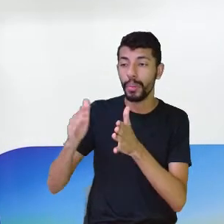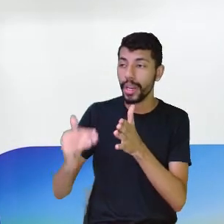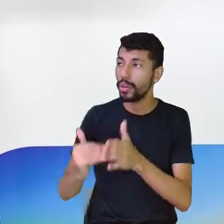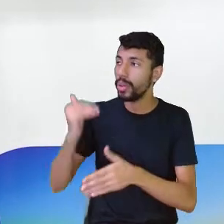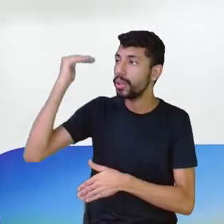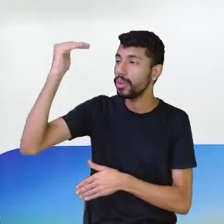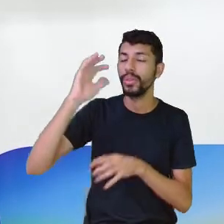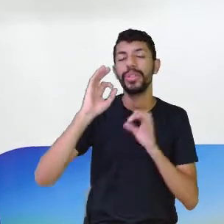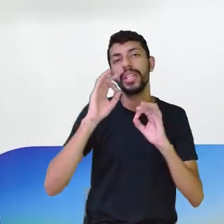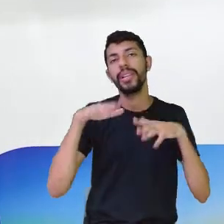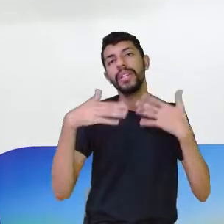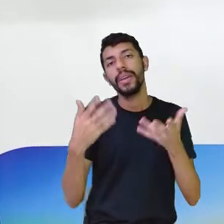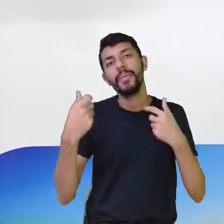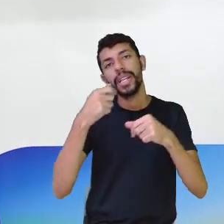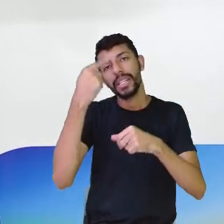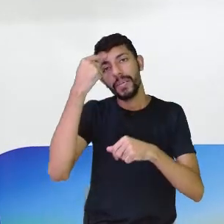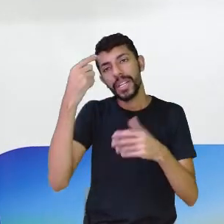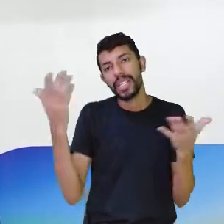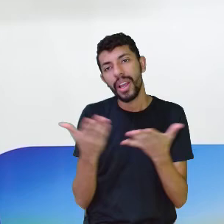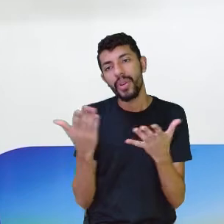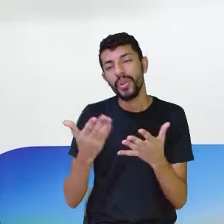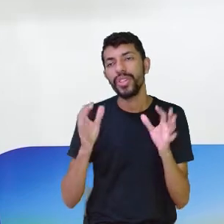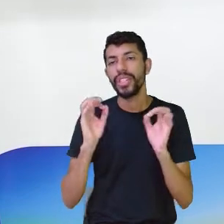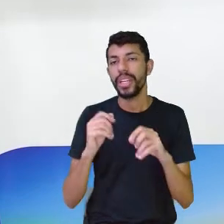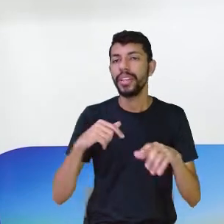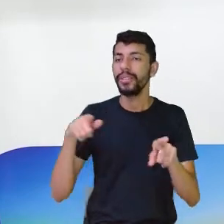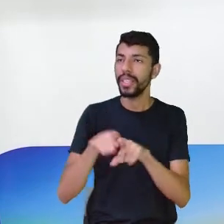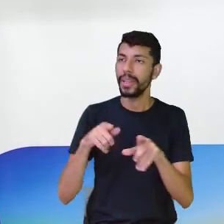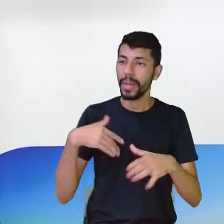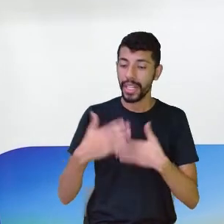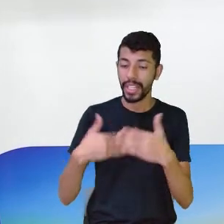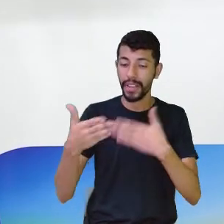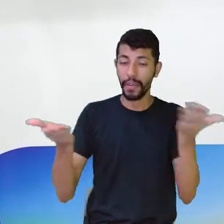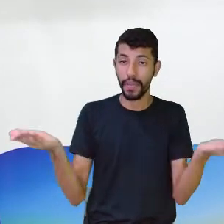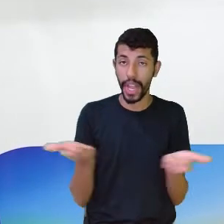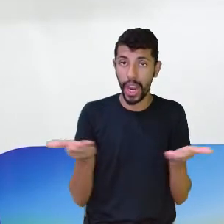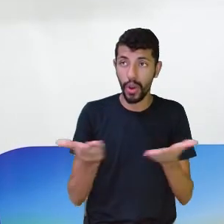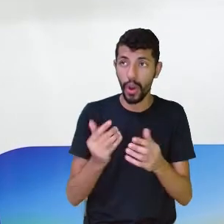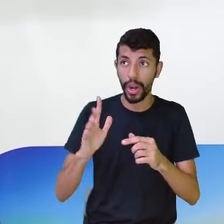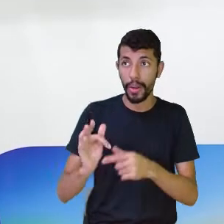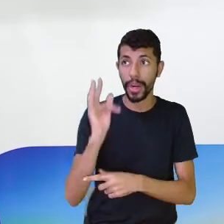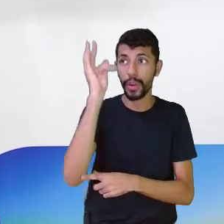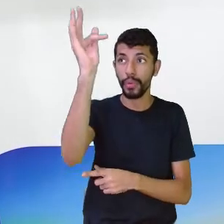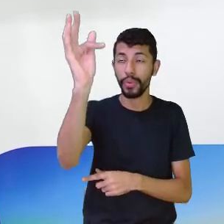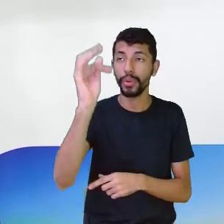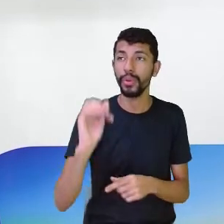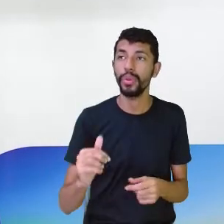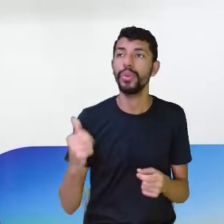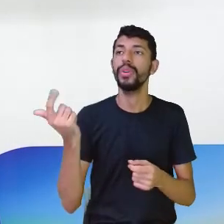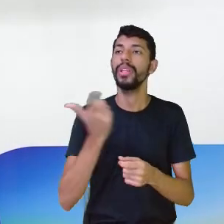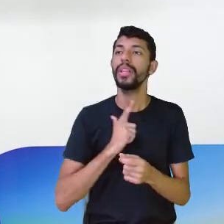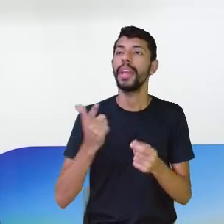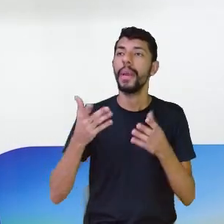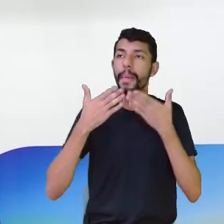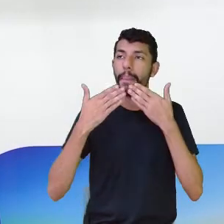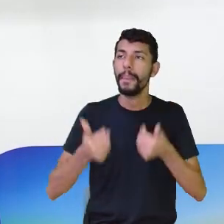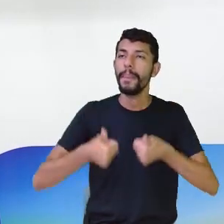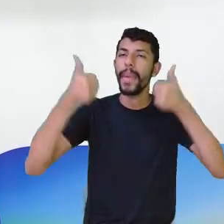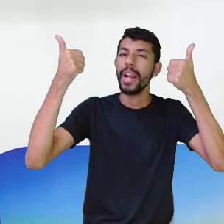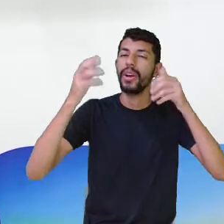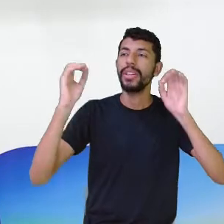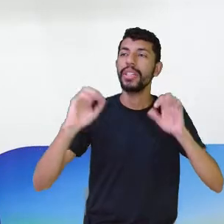tem que pensar nisso hoje e, claro, desenvolver as ações agora para que no futuro a coisa esteja melhor. Uma